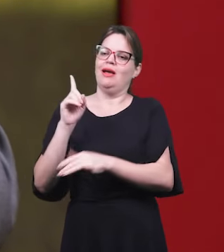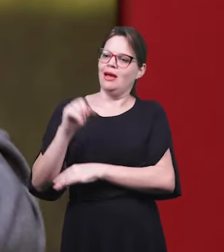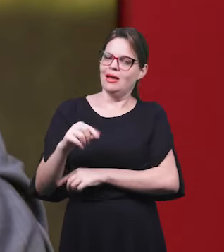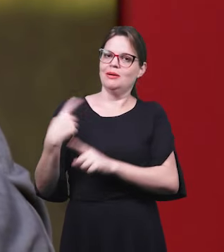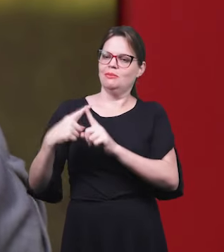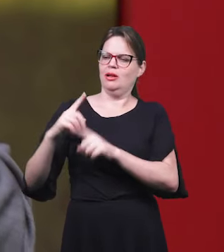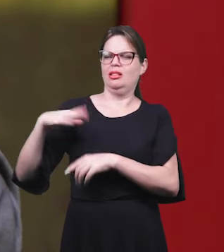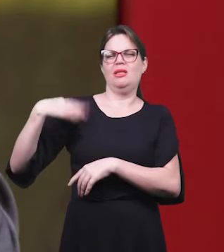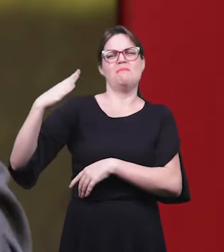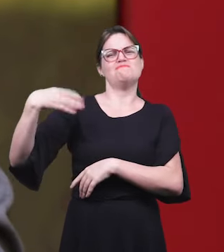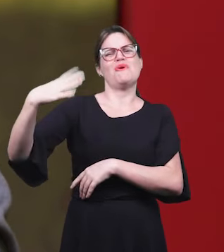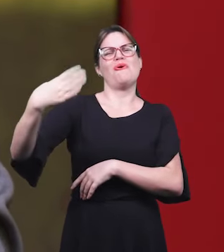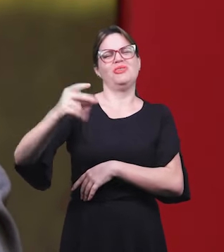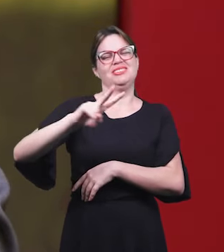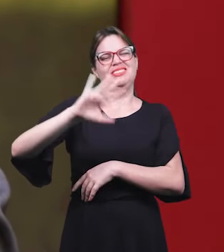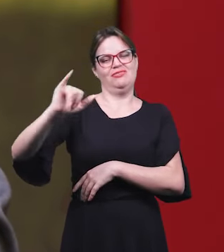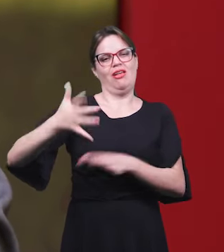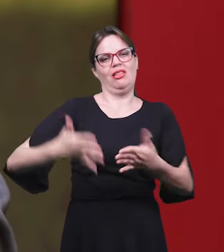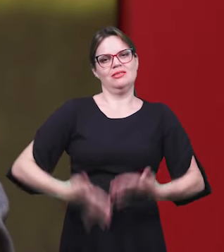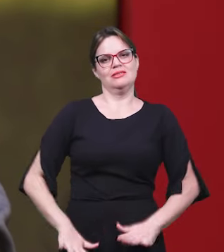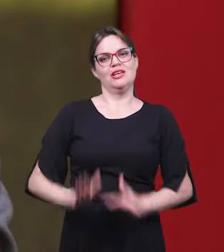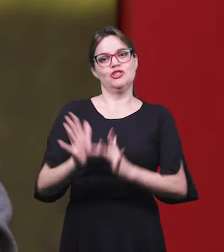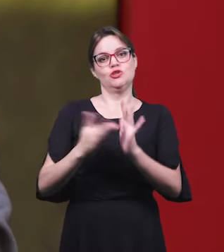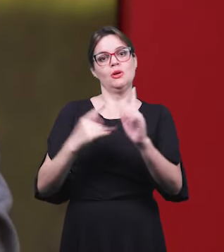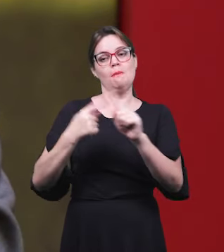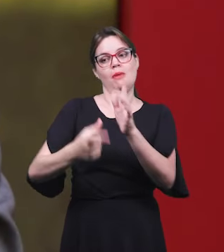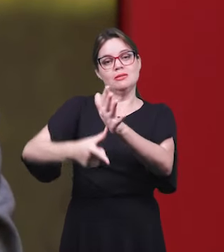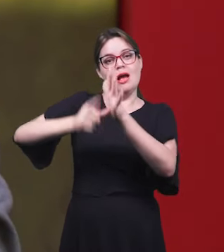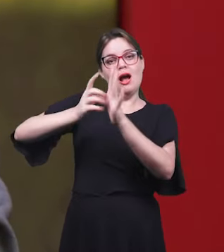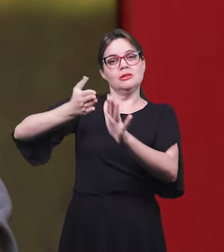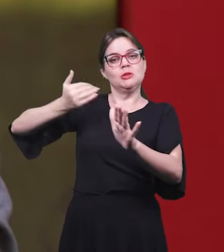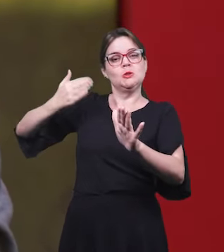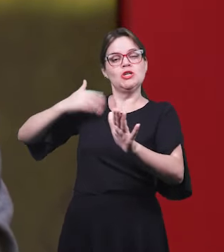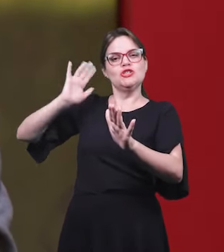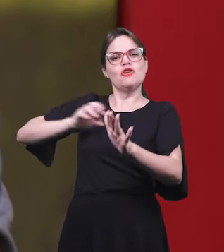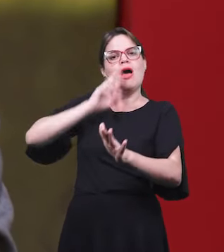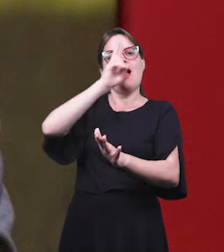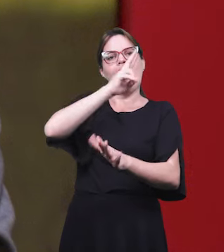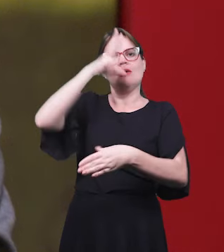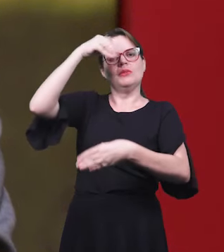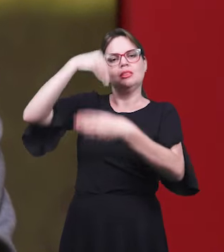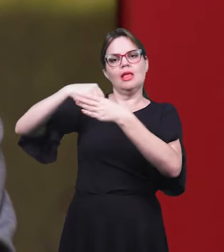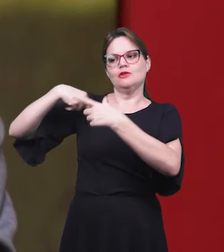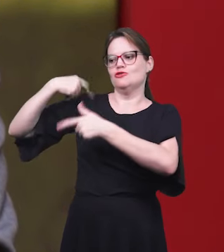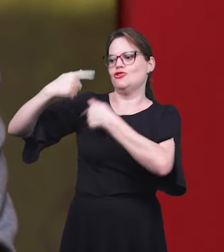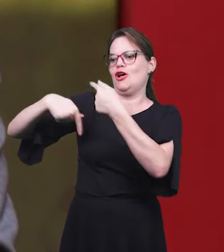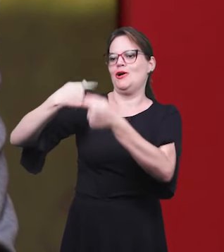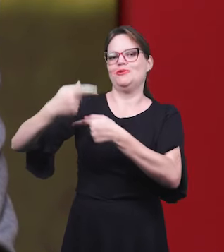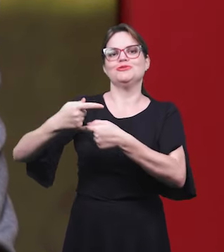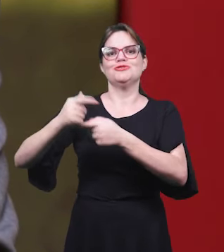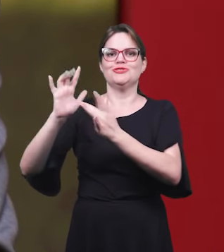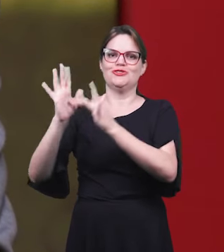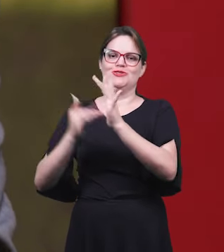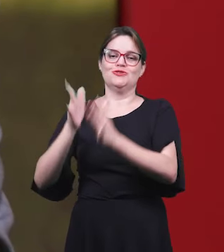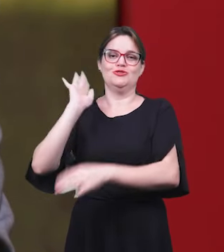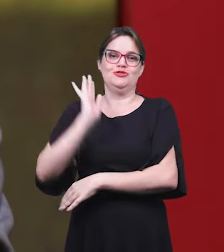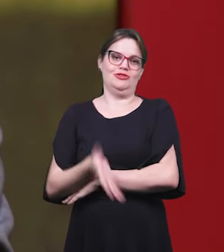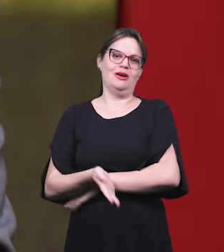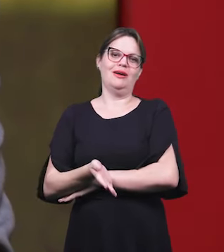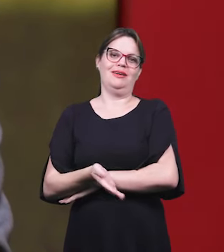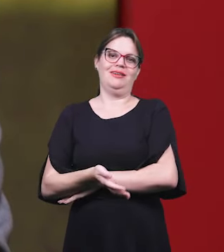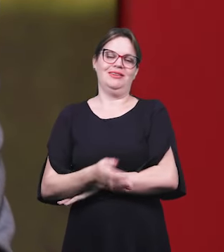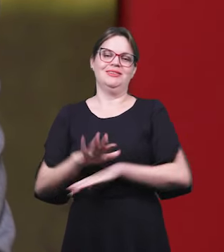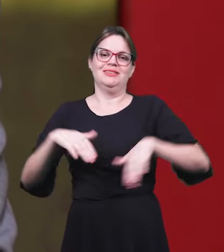viria bem depois, mas o Senhor já estava no controle de todas essas coisas. Quando nós